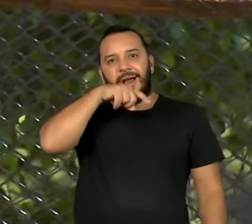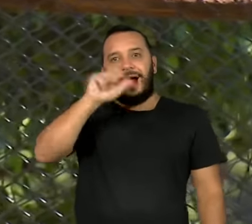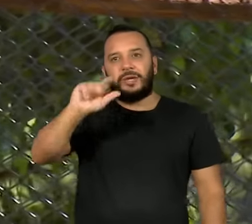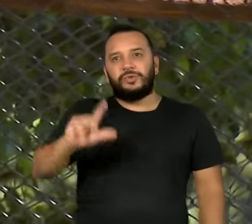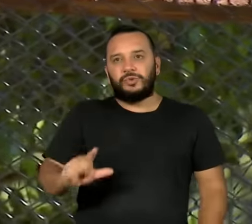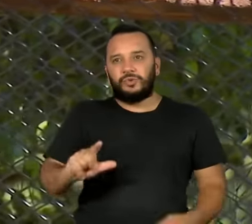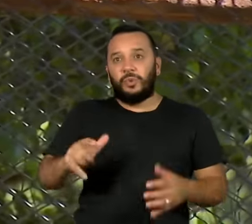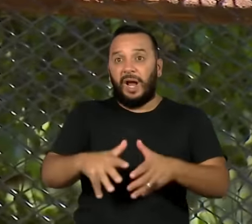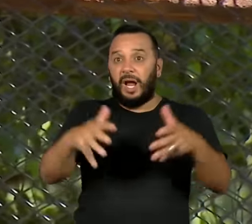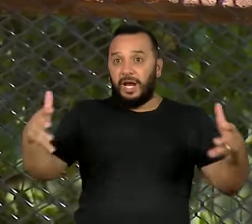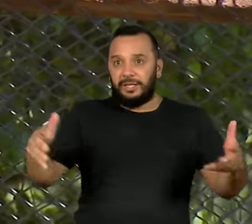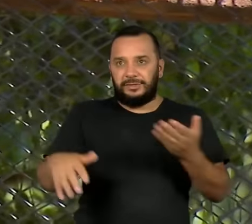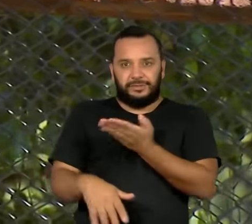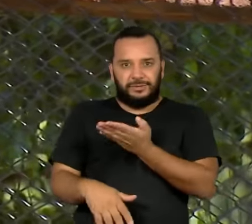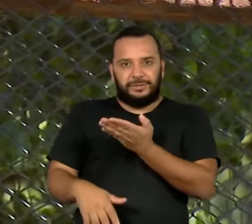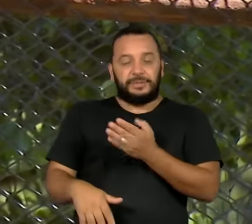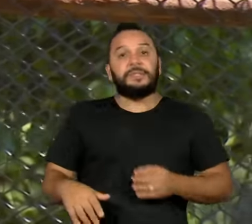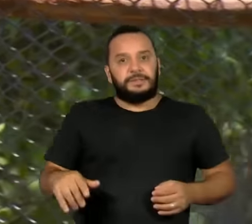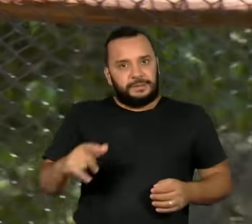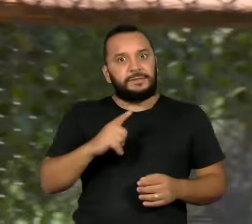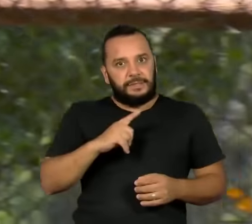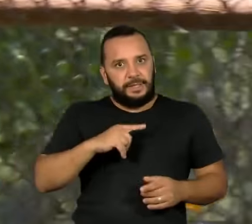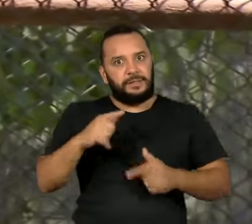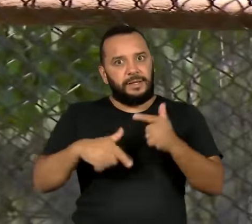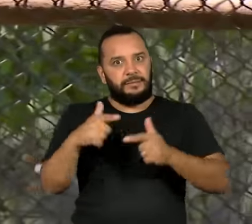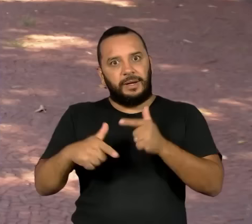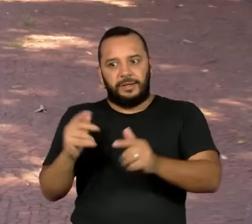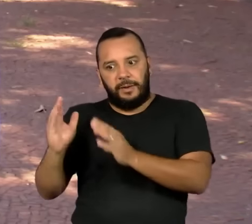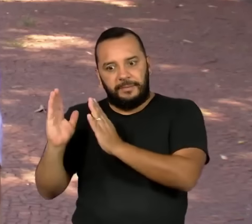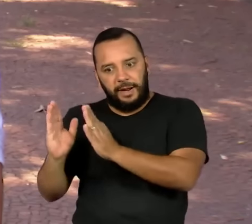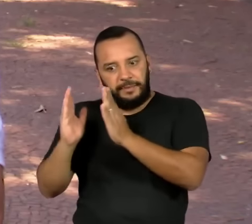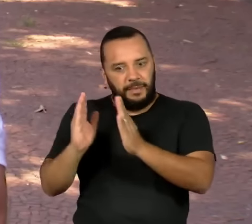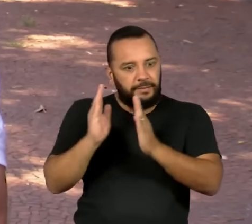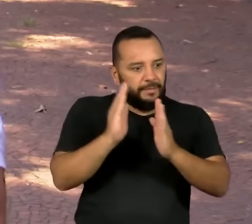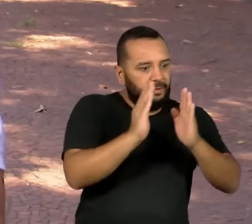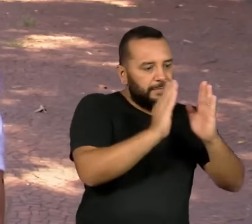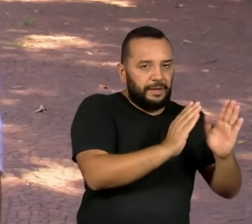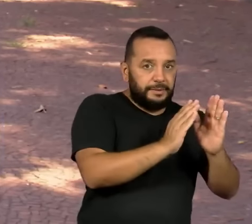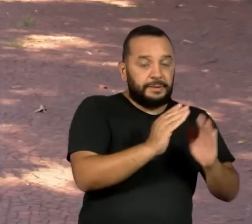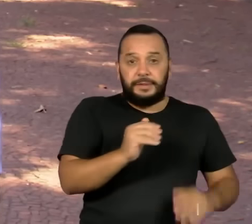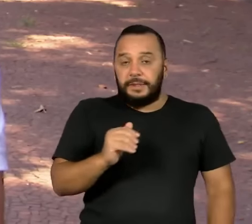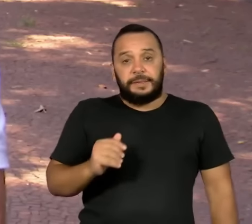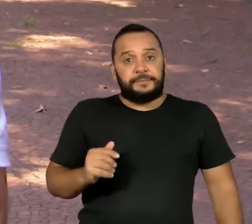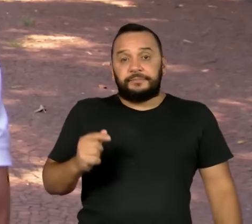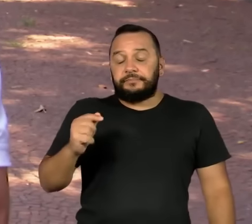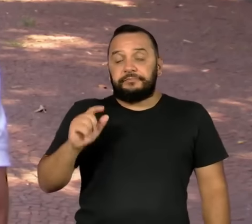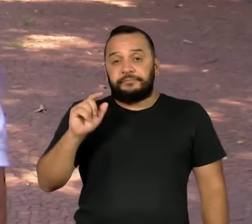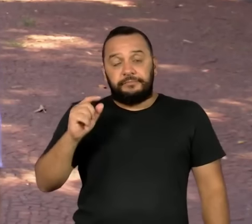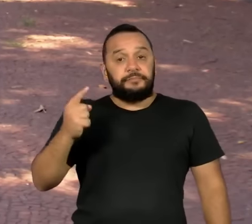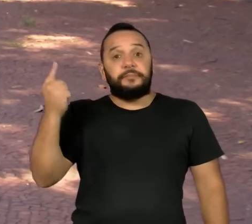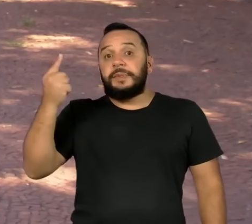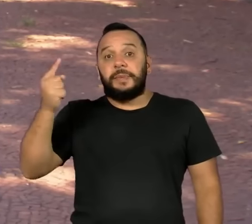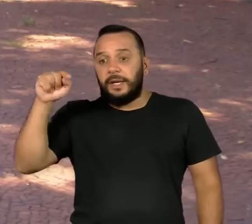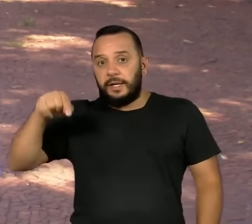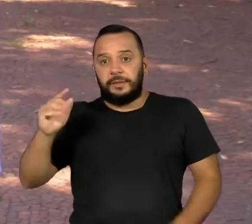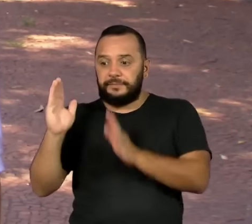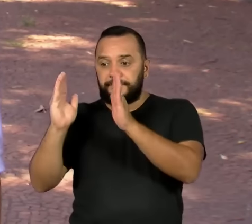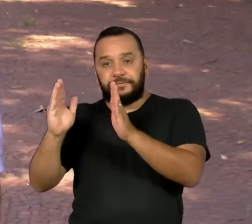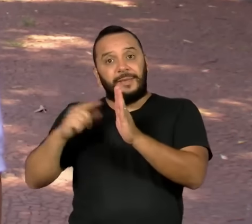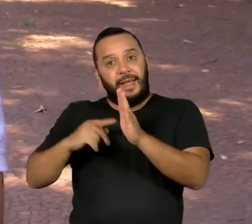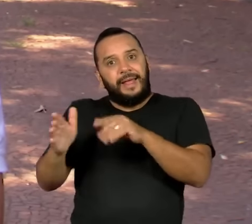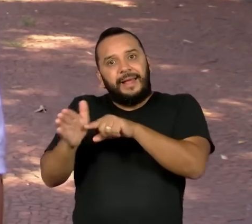reabilitação passa por diferentes etapas. O primeiro crivo que a ave tem que passar são os exames